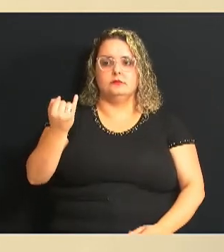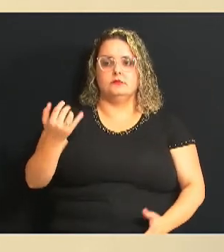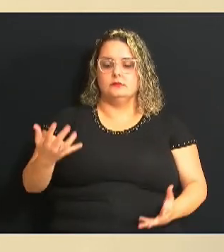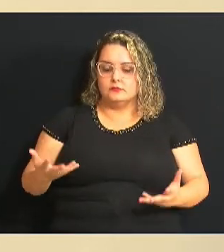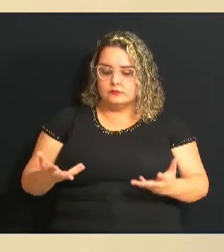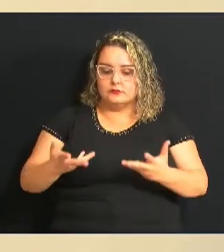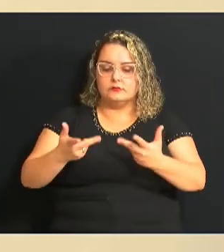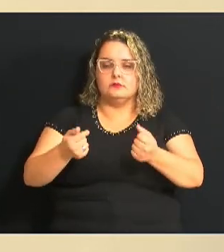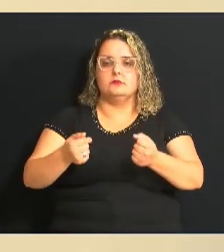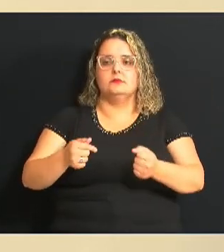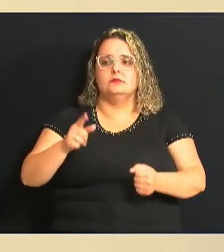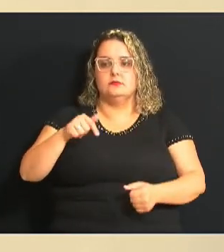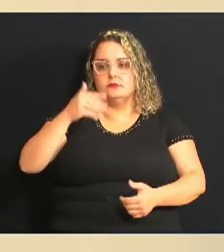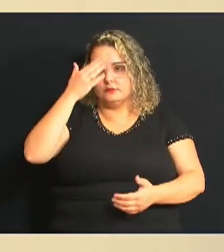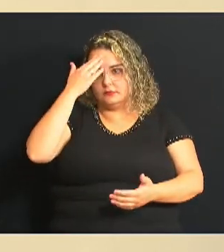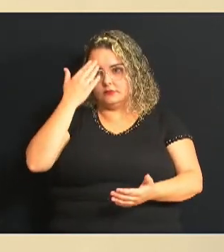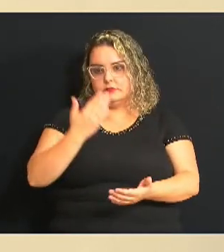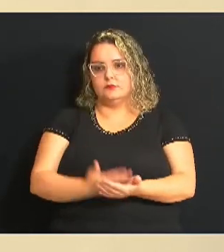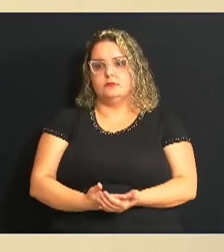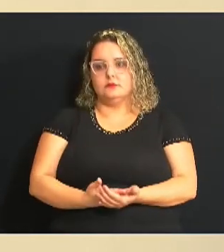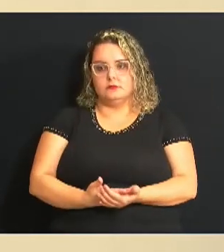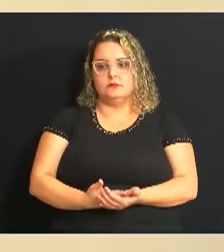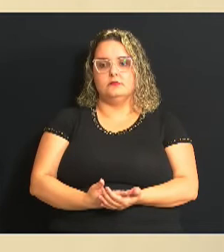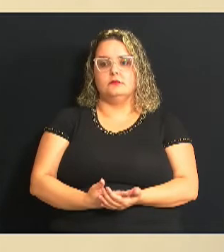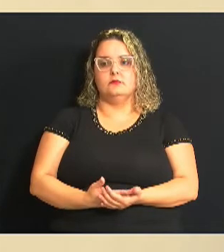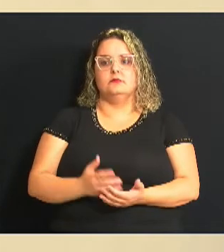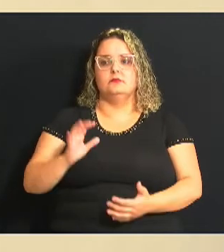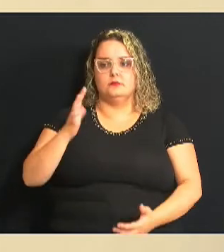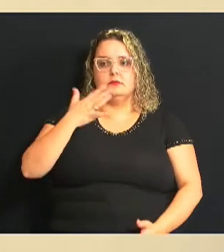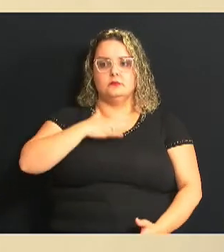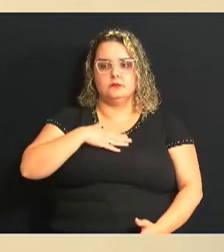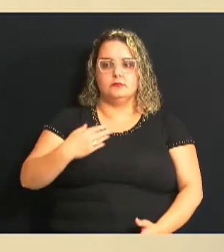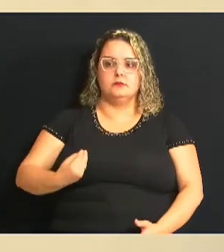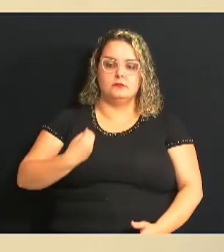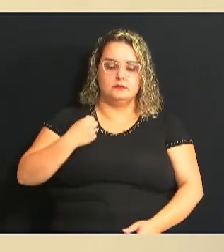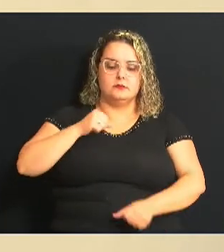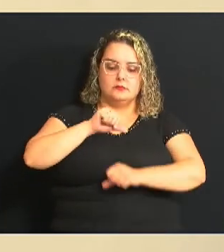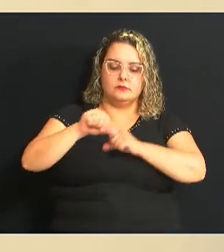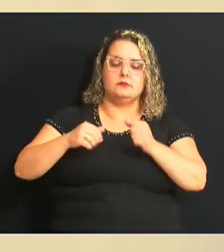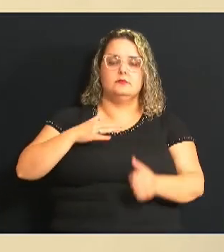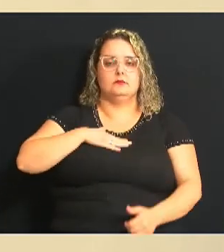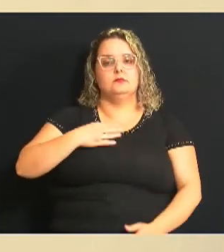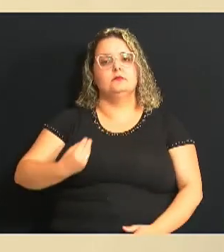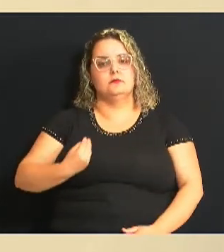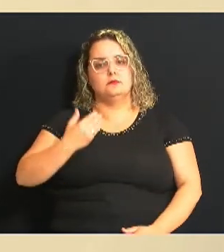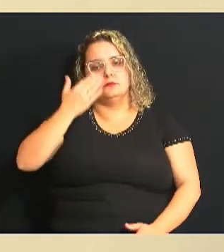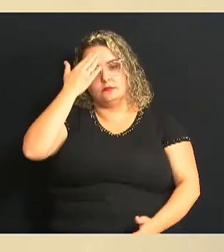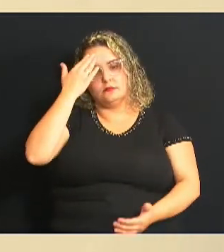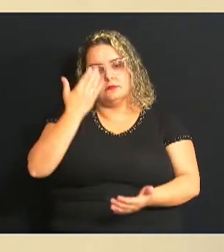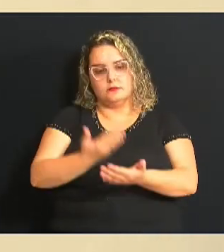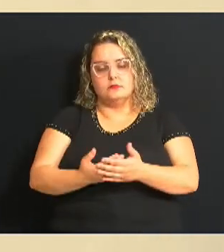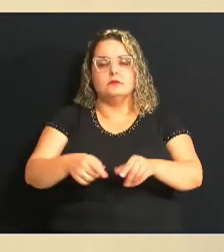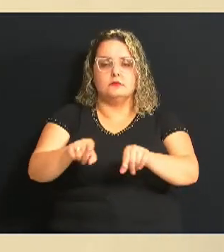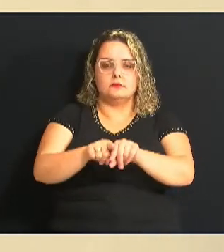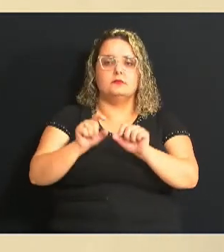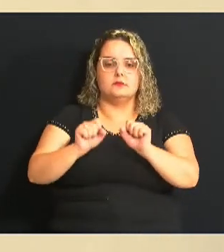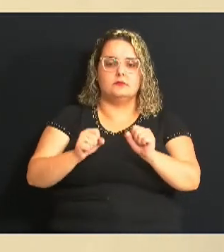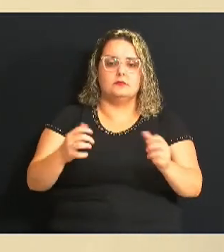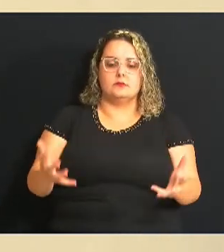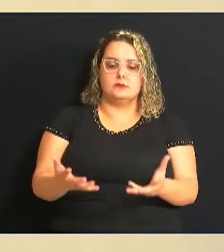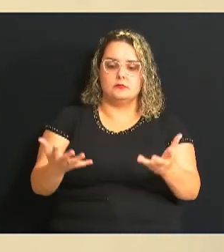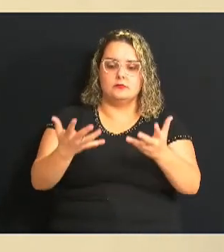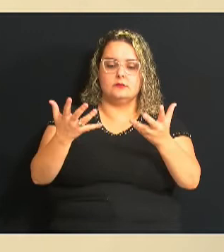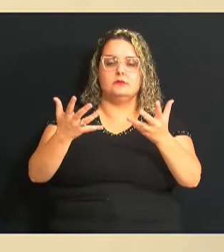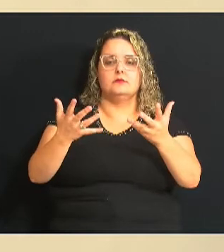é aquilo que eu acredito, foi o que aconteceu na minha vida, transformou a minha vida, e é o que eu acredito que também pode contribuir